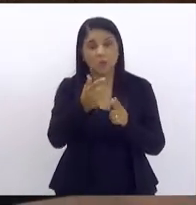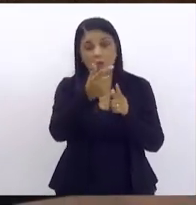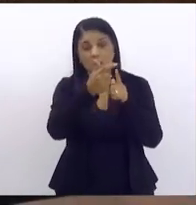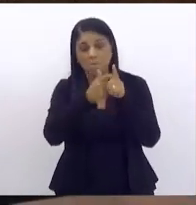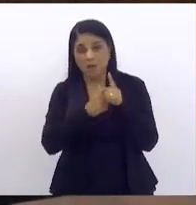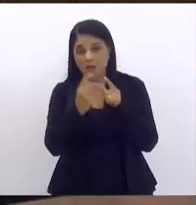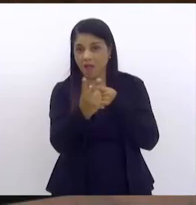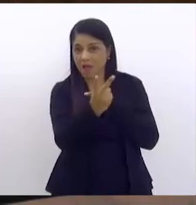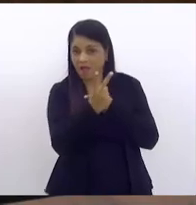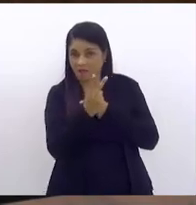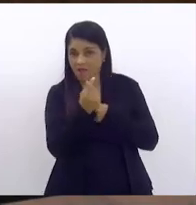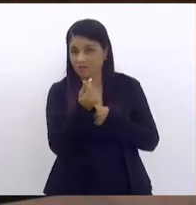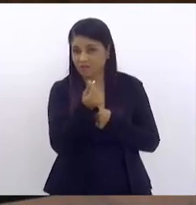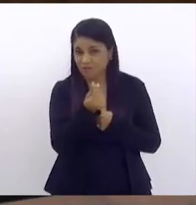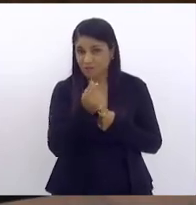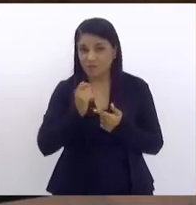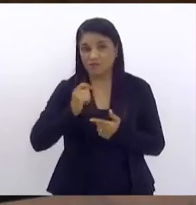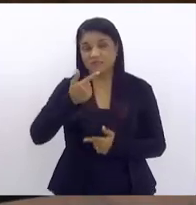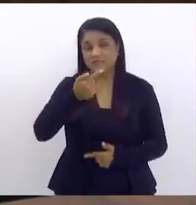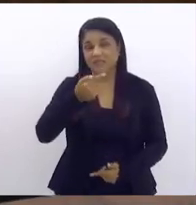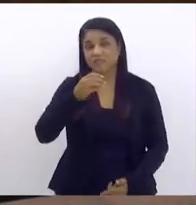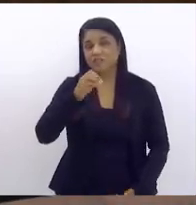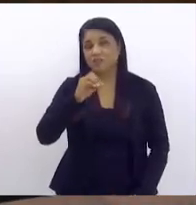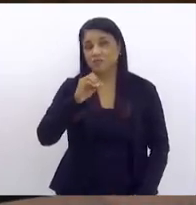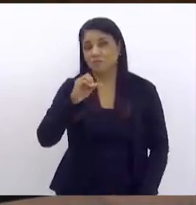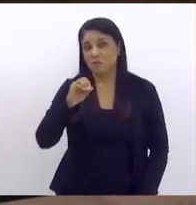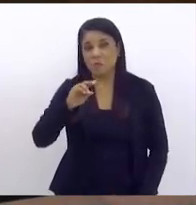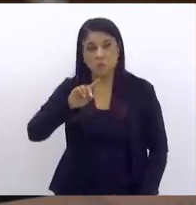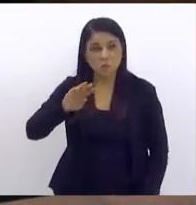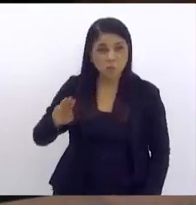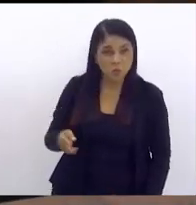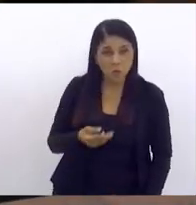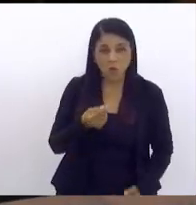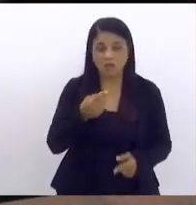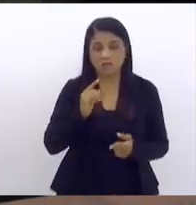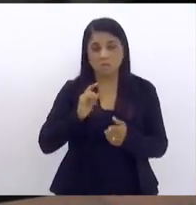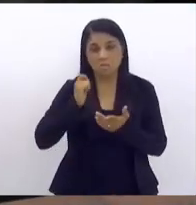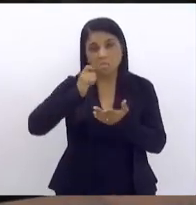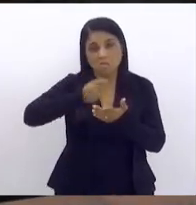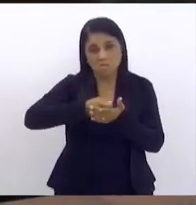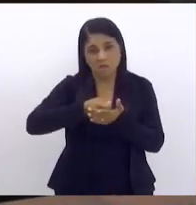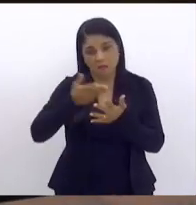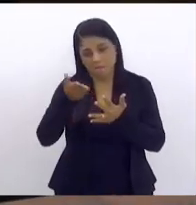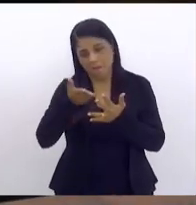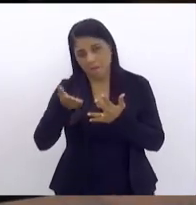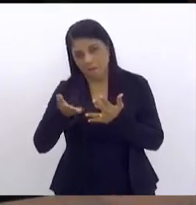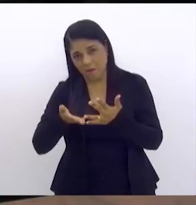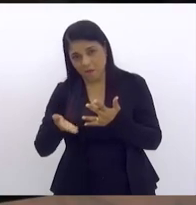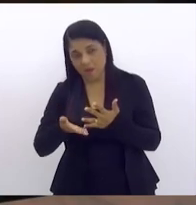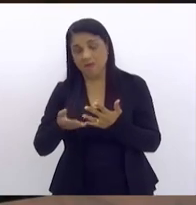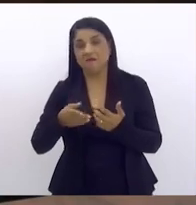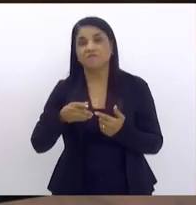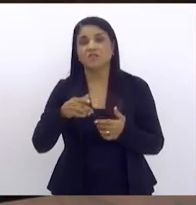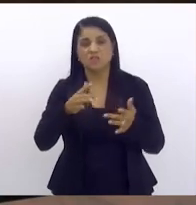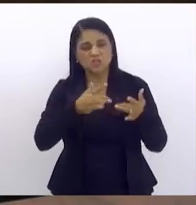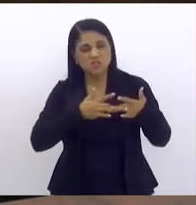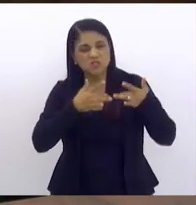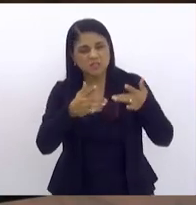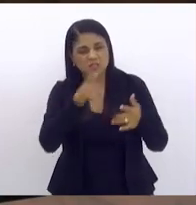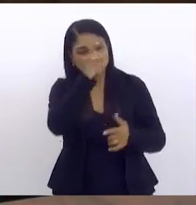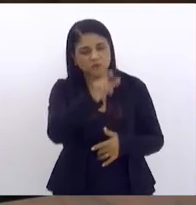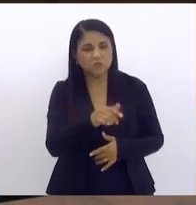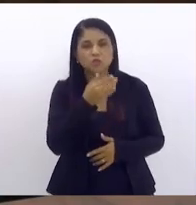pagos agora, que serão pagos depois. Então, a nossa solidariedade àquele